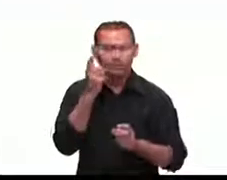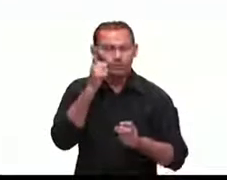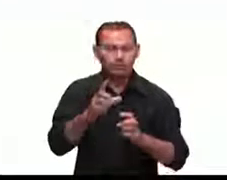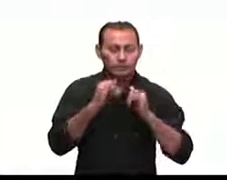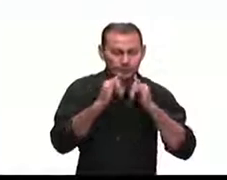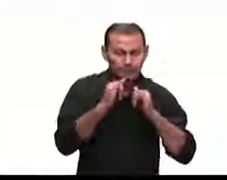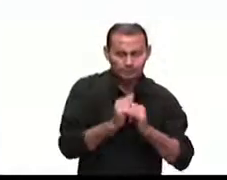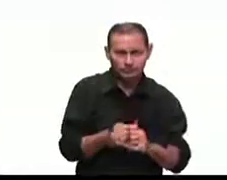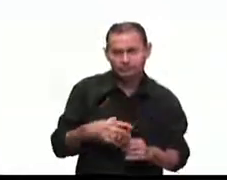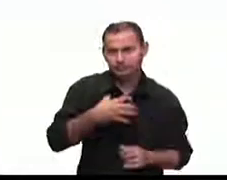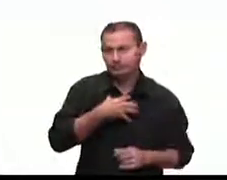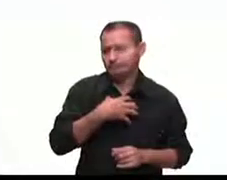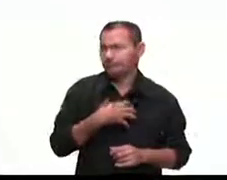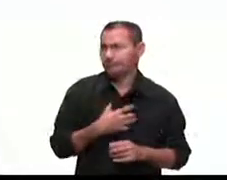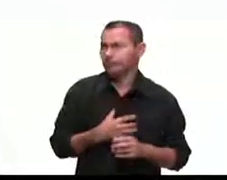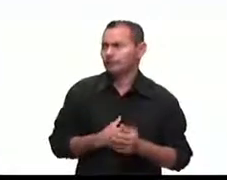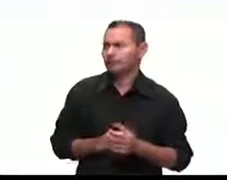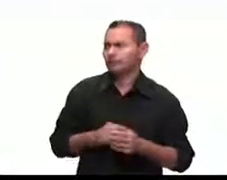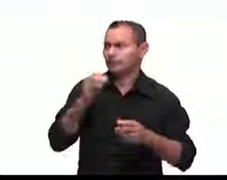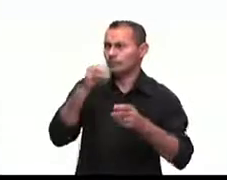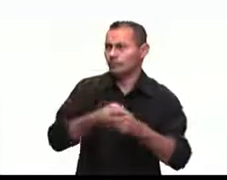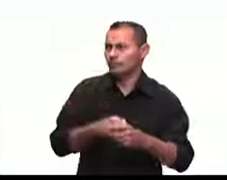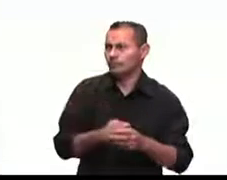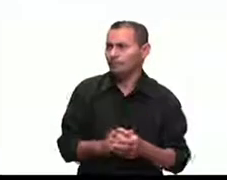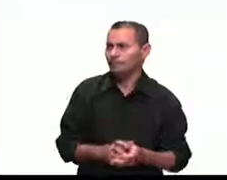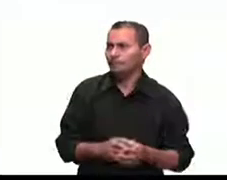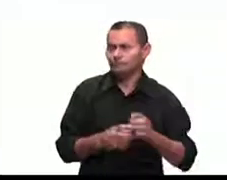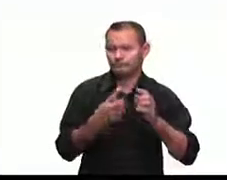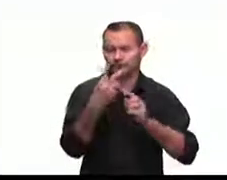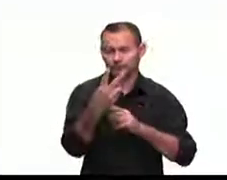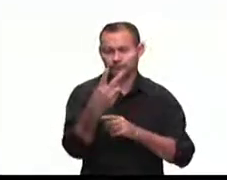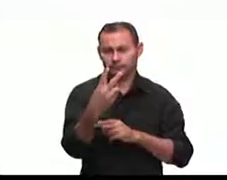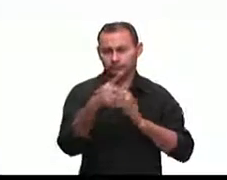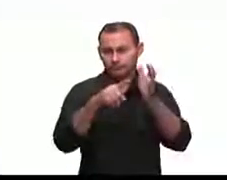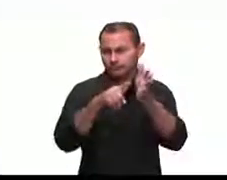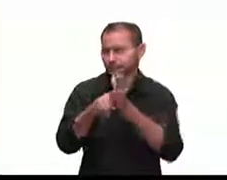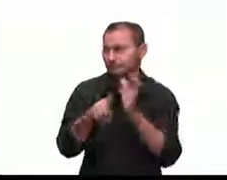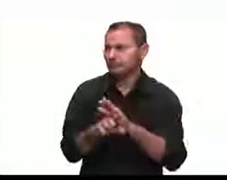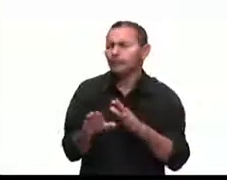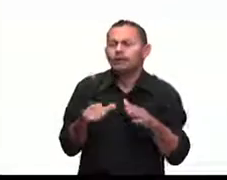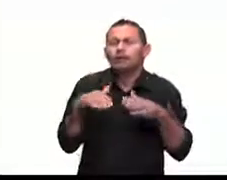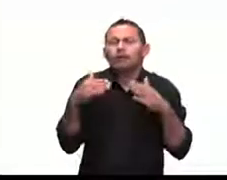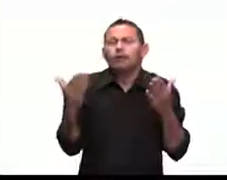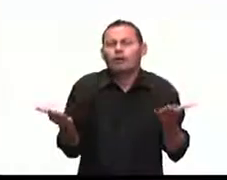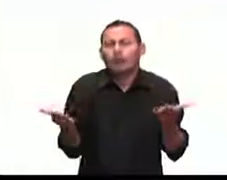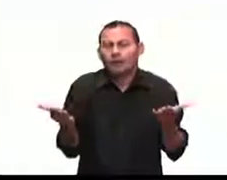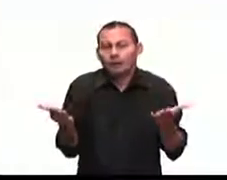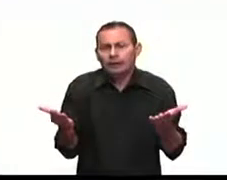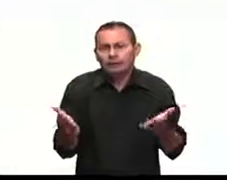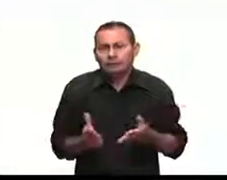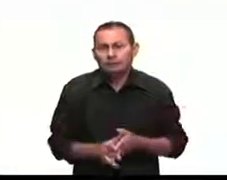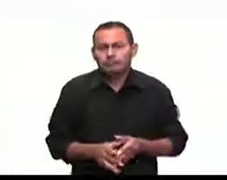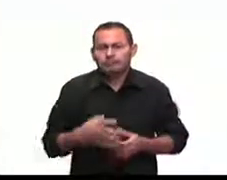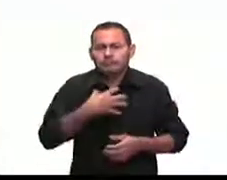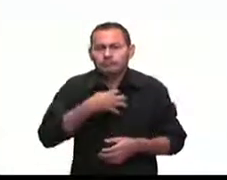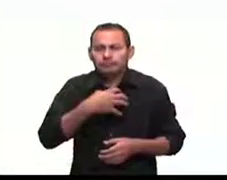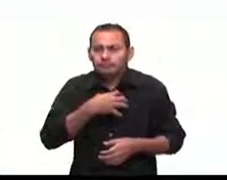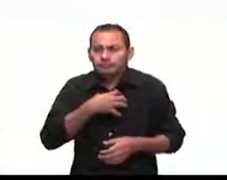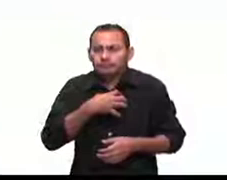comportamentais, tá? E aí, aqui eu coloquei duas perguntas relacionadas. Quais são, né, então, as formas